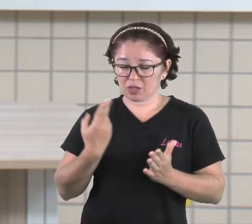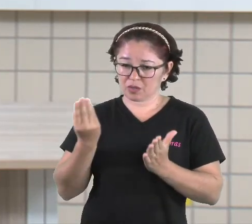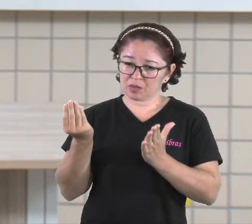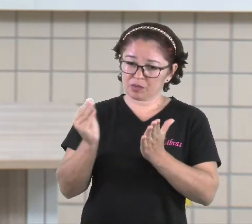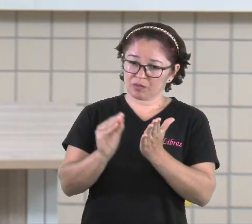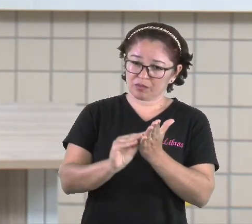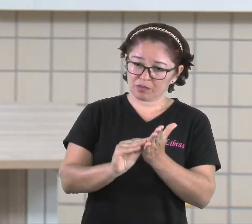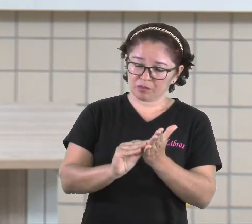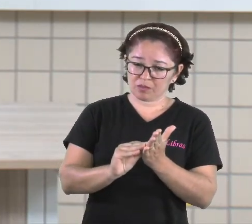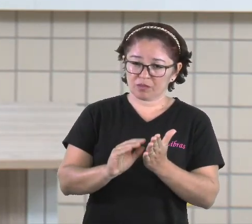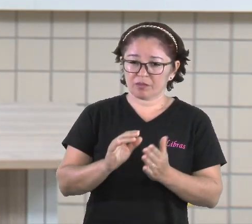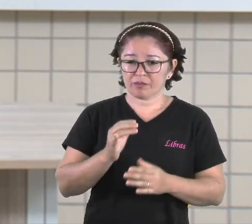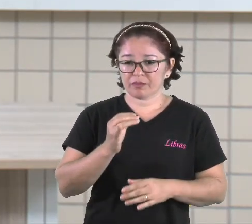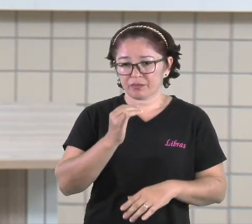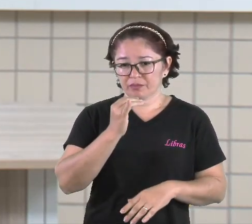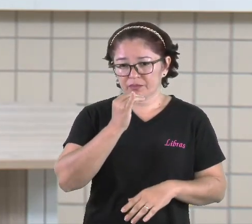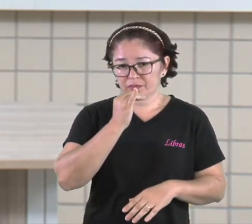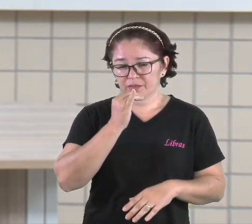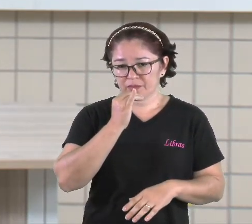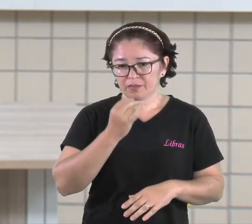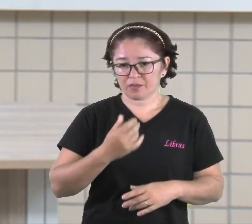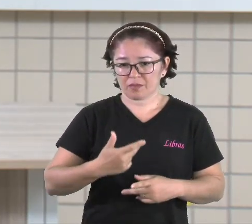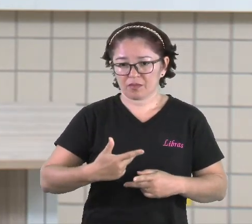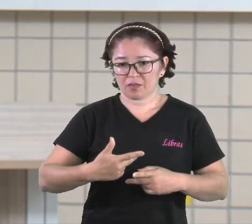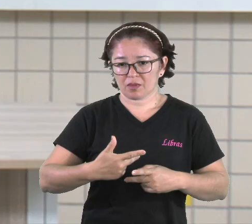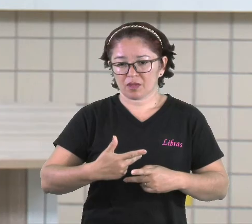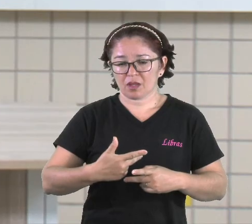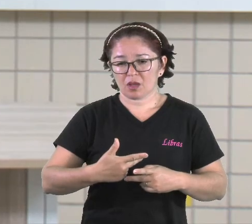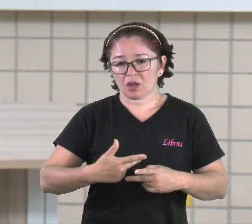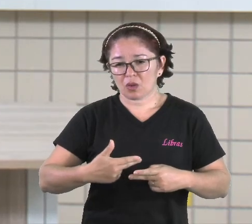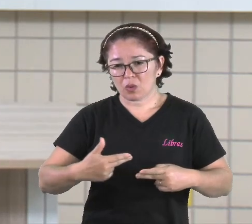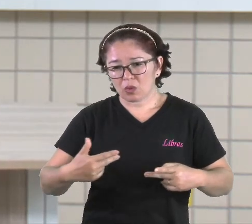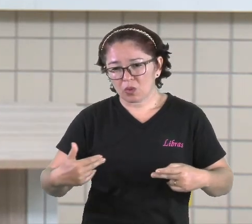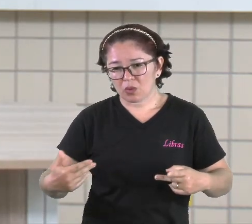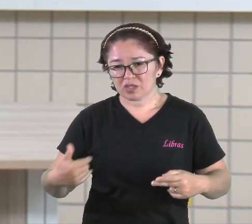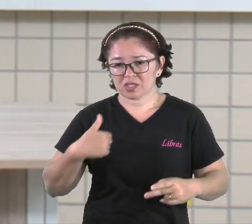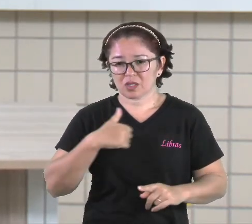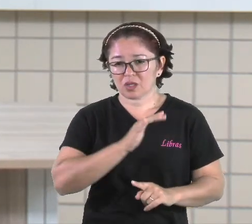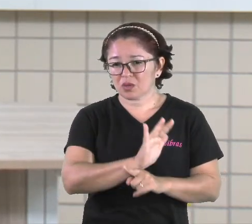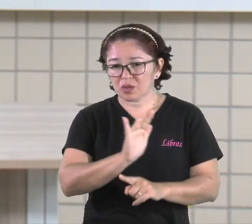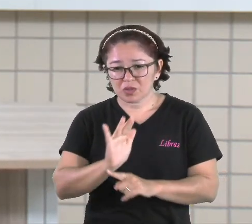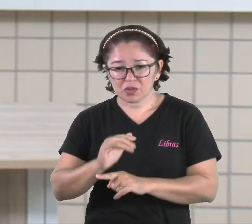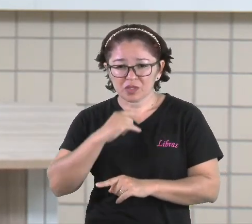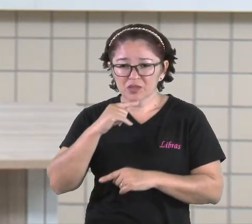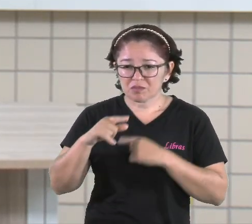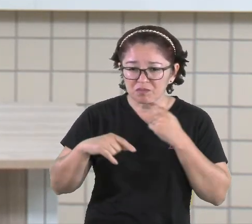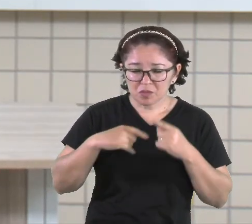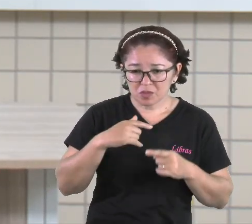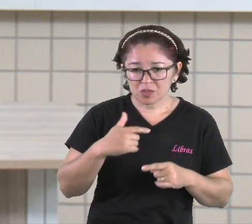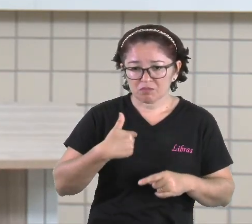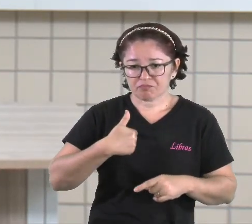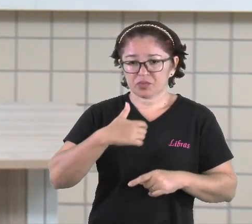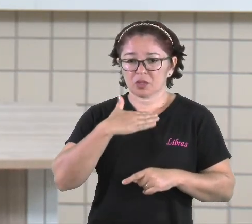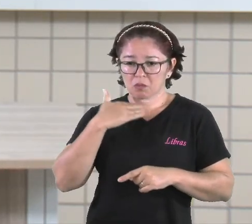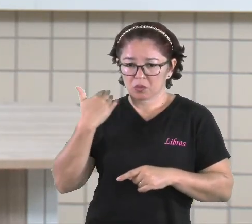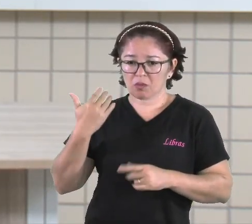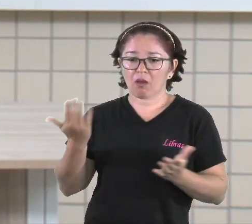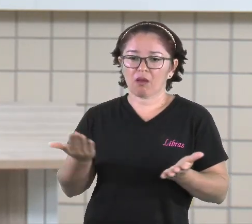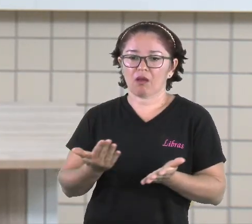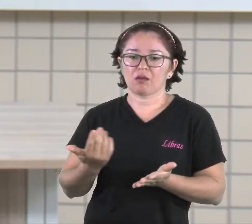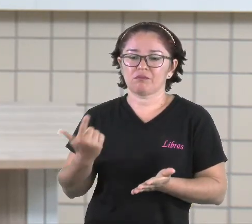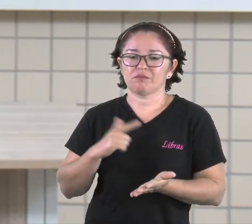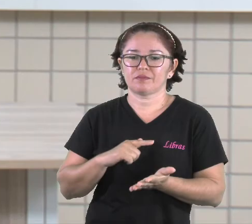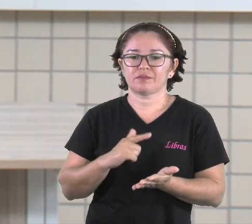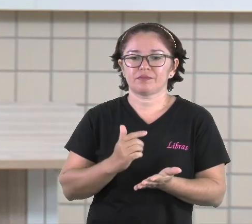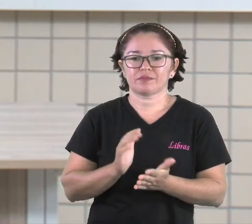povo brasileiro, farei com a minha morte. E assim, Getúlio Vargas deixou a